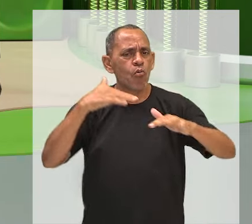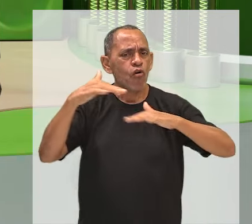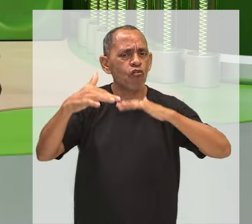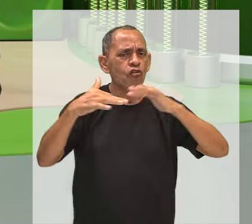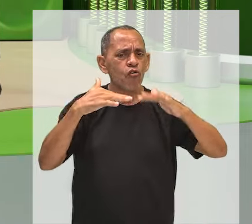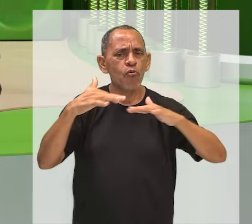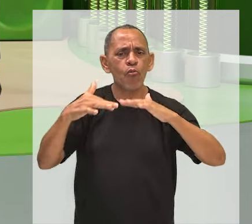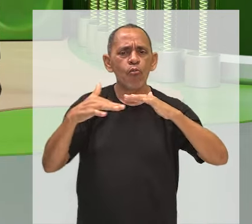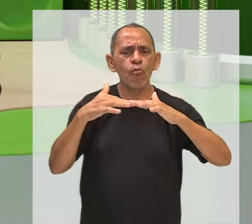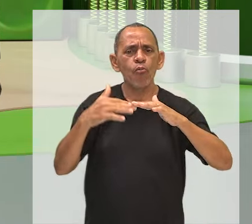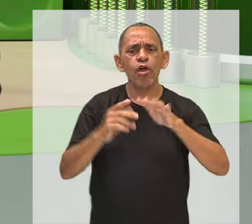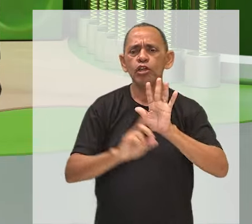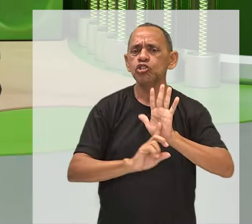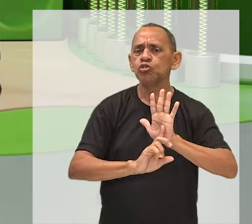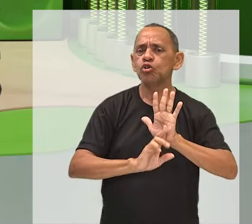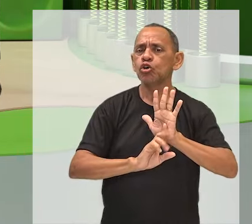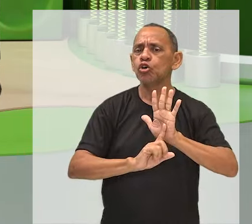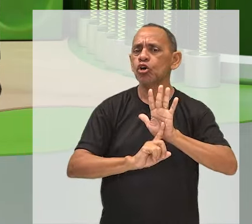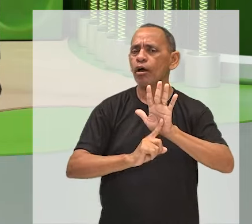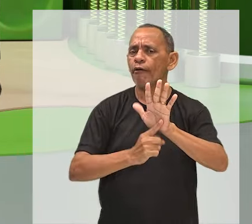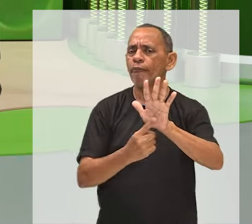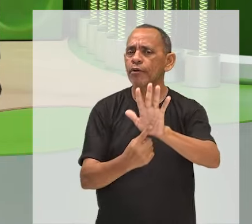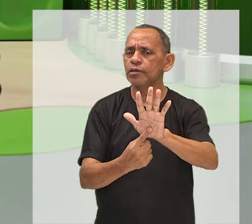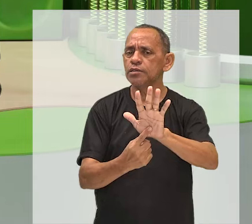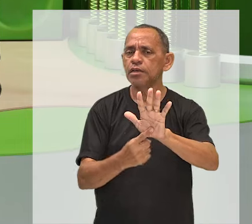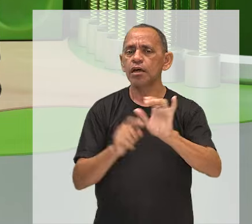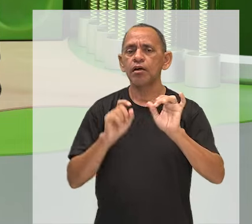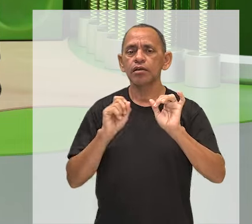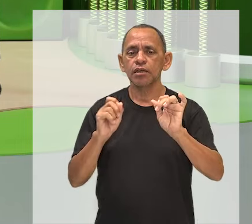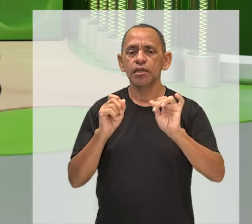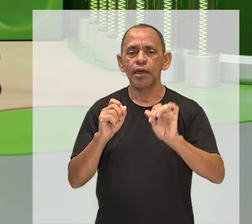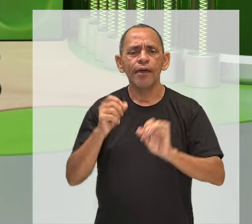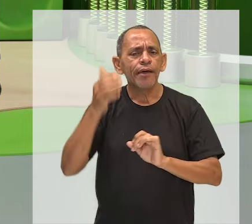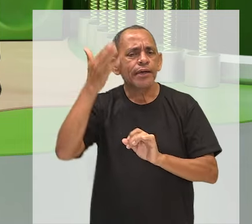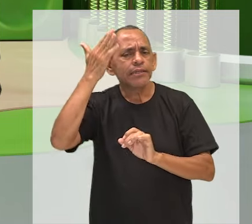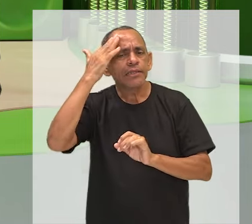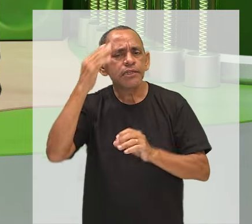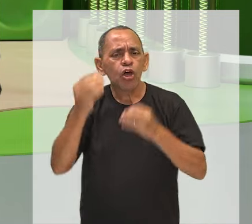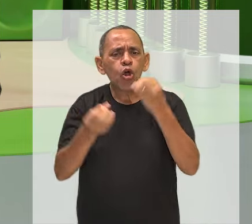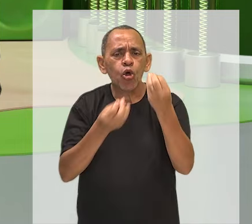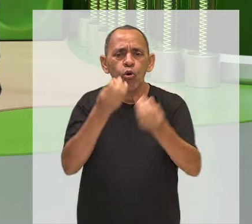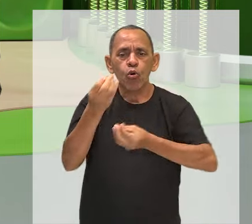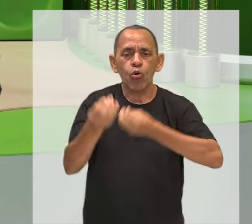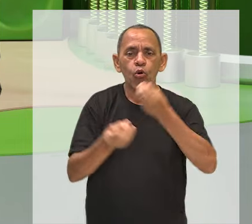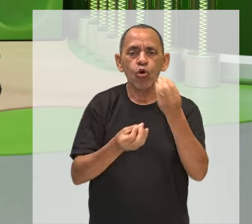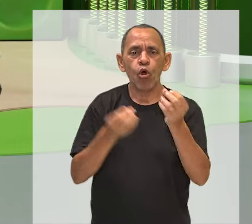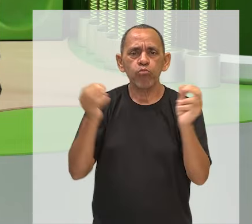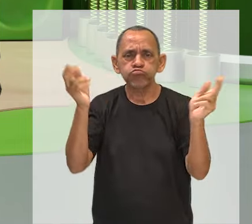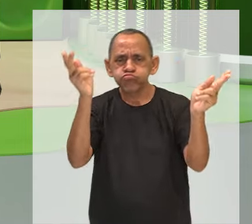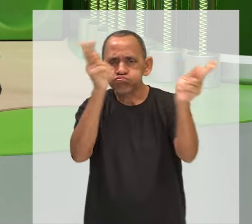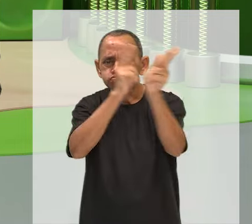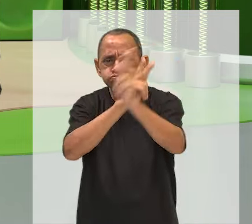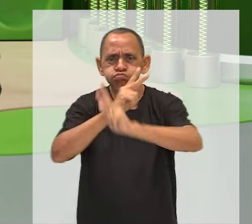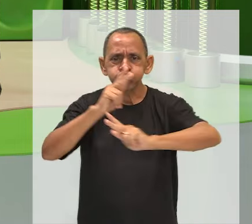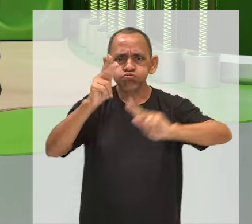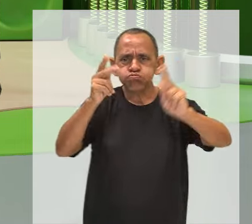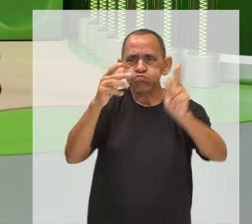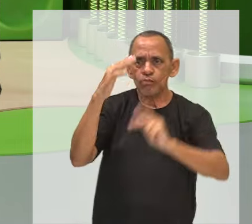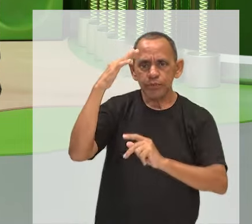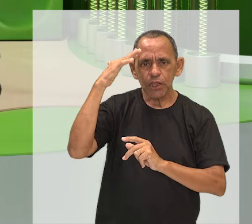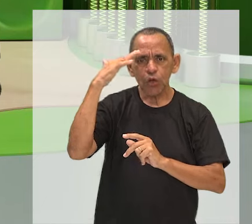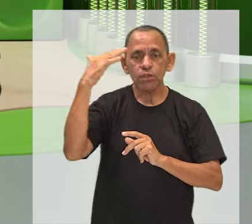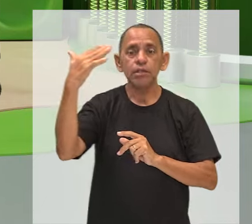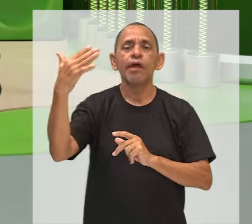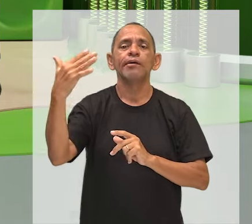essa ilustração mais dinâmica, né? Para você compreender como é que esse vento, como é que essas células se comportam,